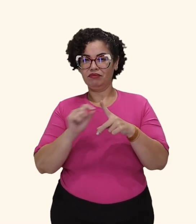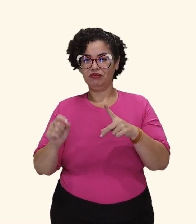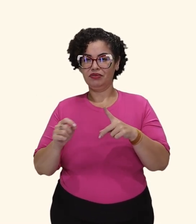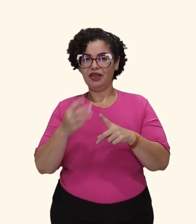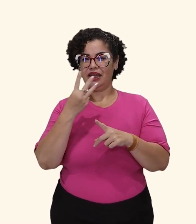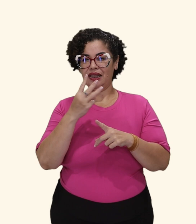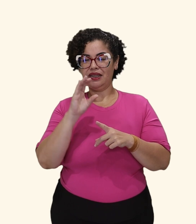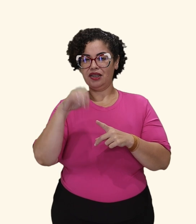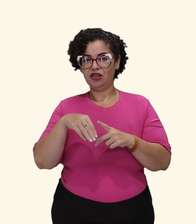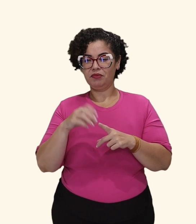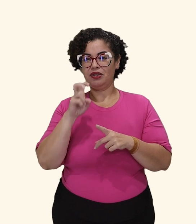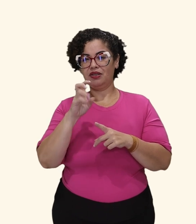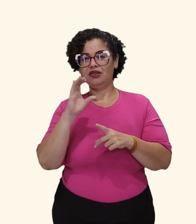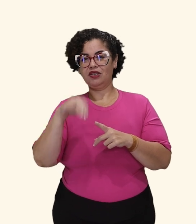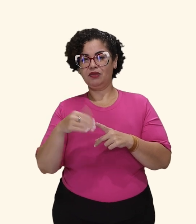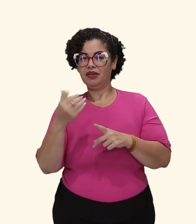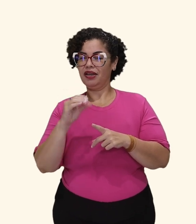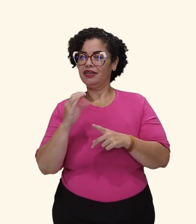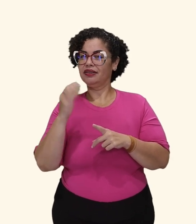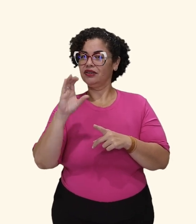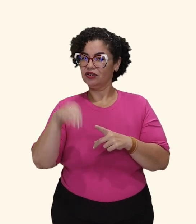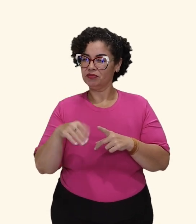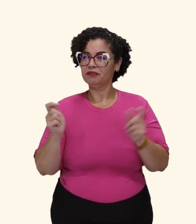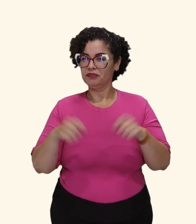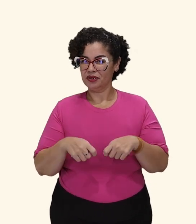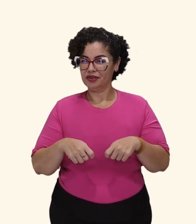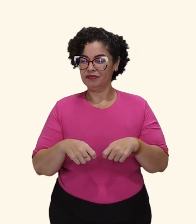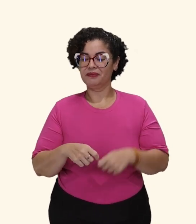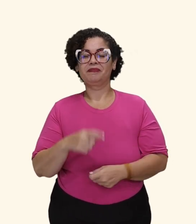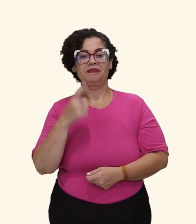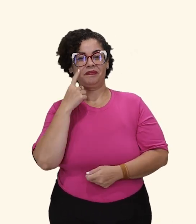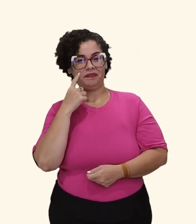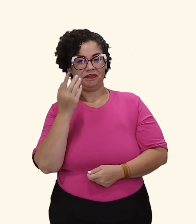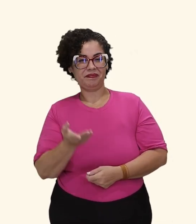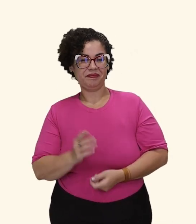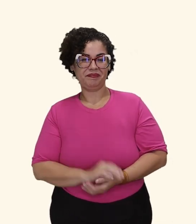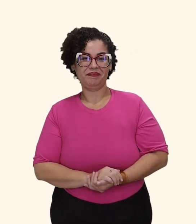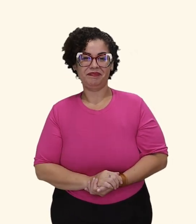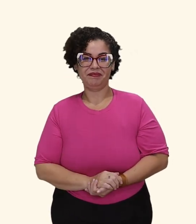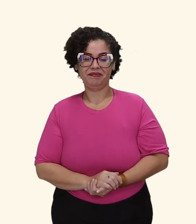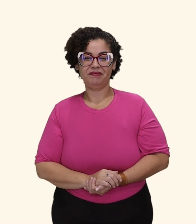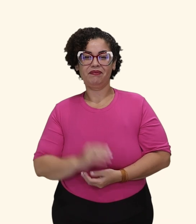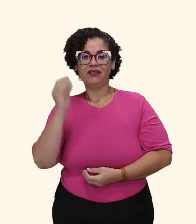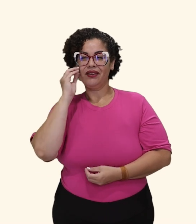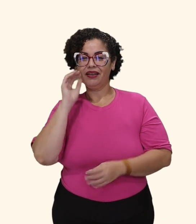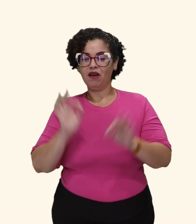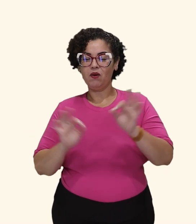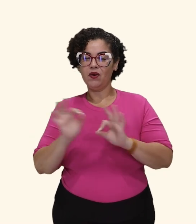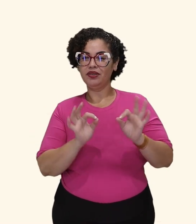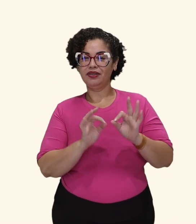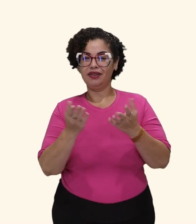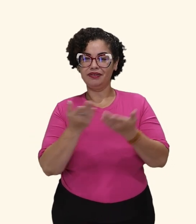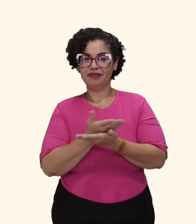com essas medidas de 3 centímetros, 5 centímetros e 10 centímetros? Vamos conferir? Vamos